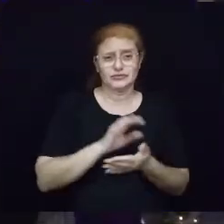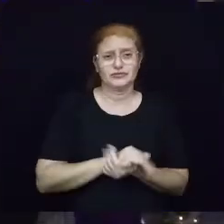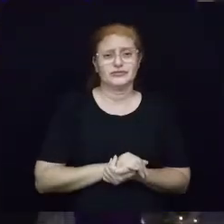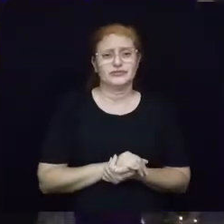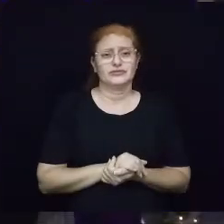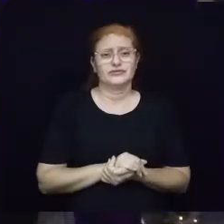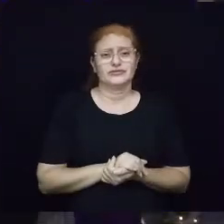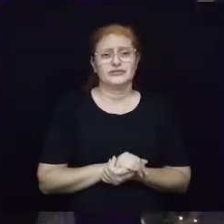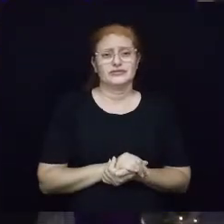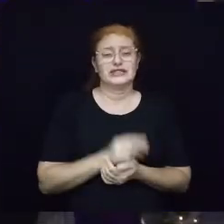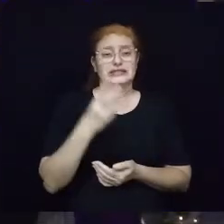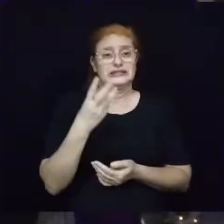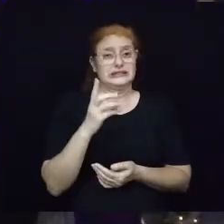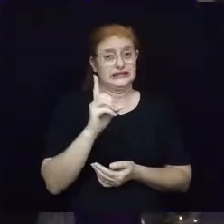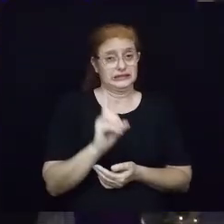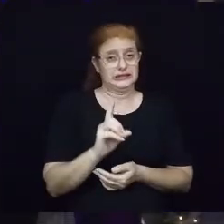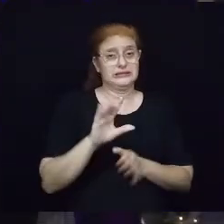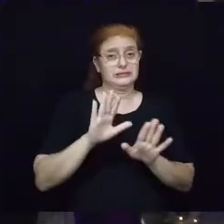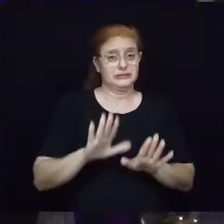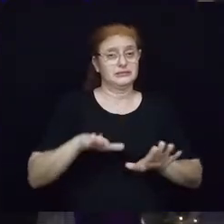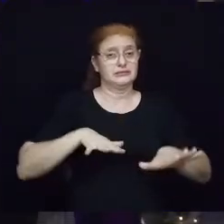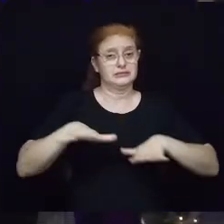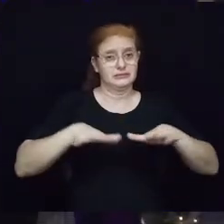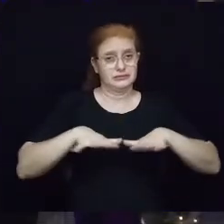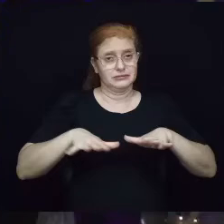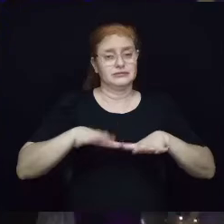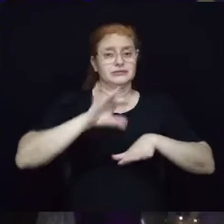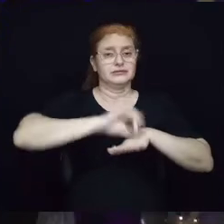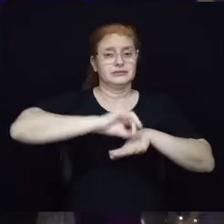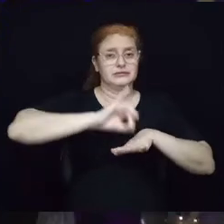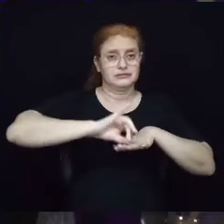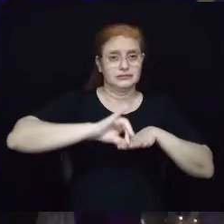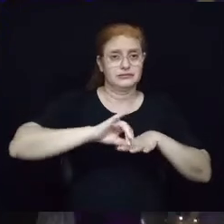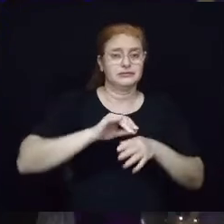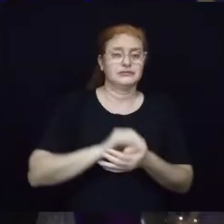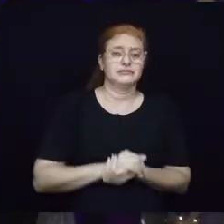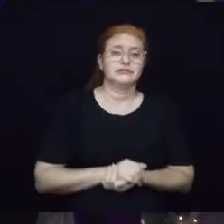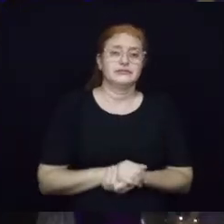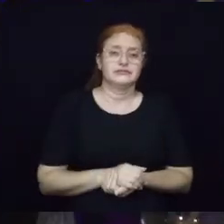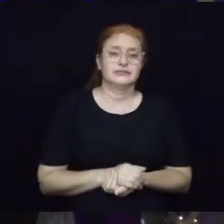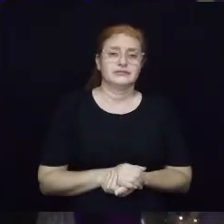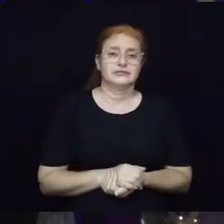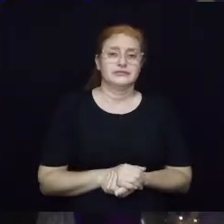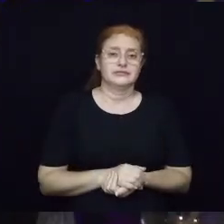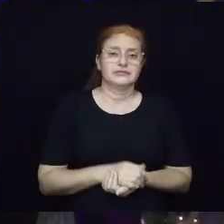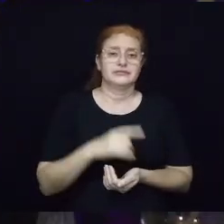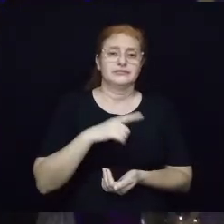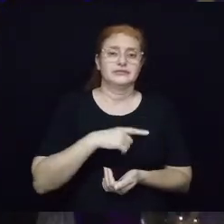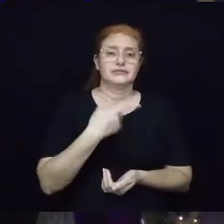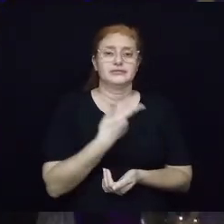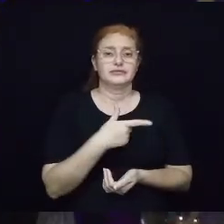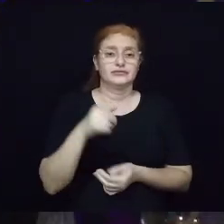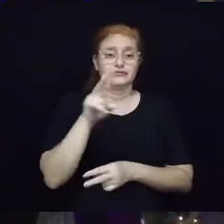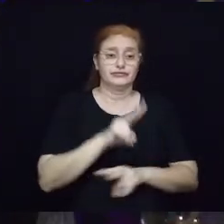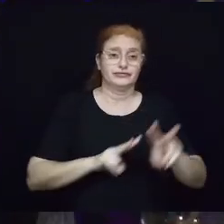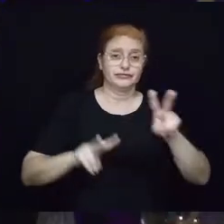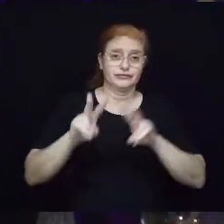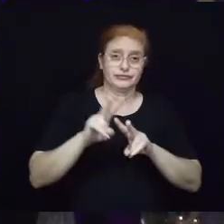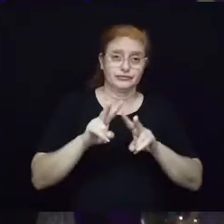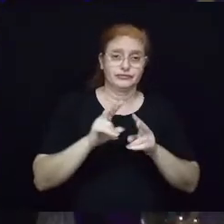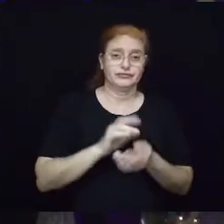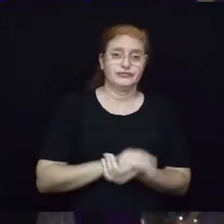a tridimensionalidade, mas a movimentação dessas peças, poder ter outras visualizações